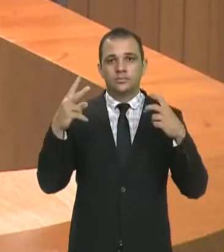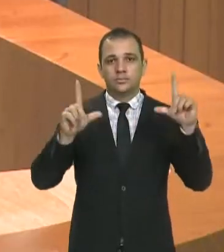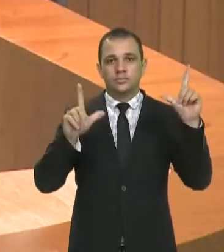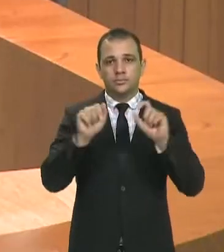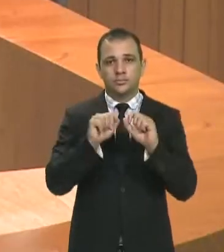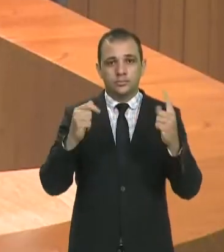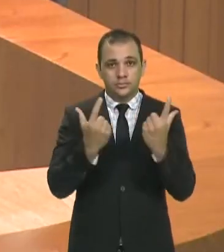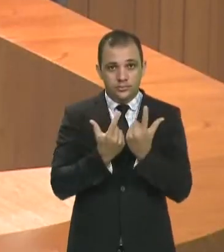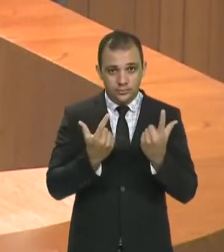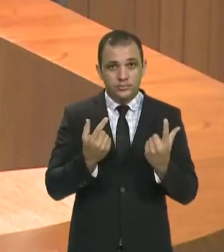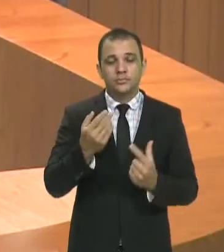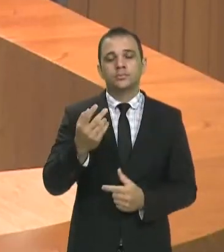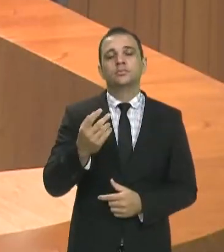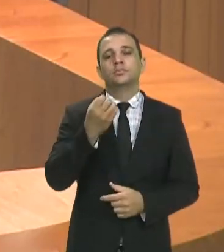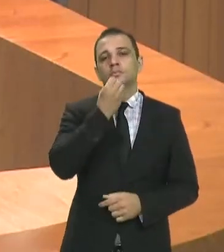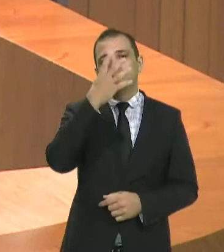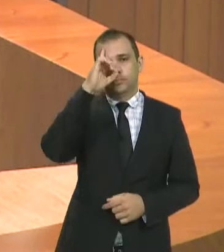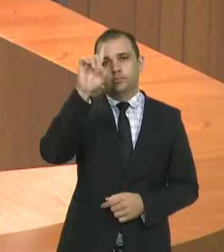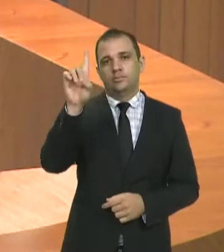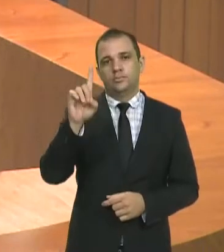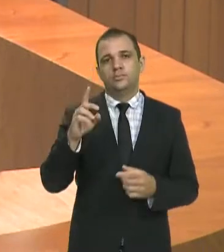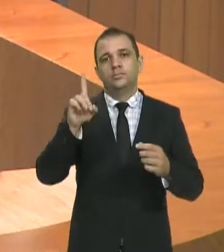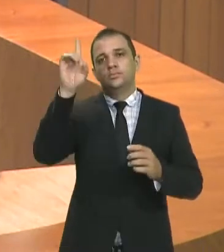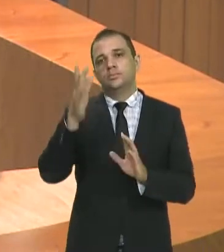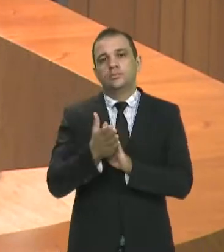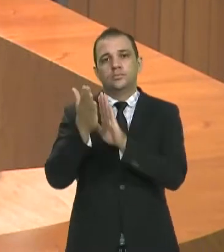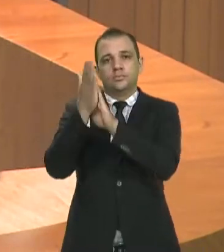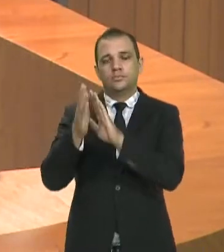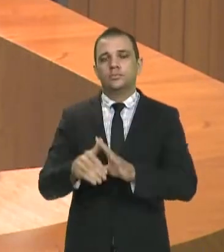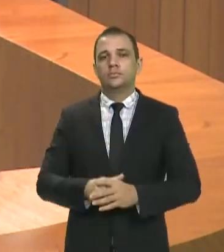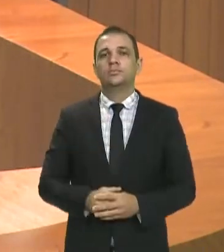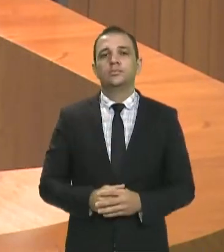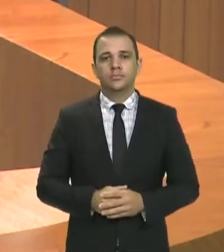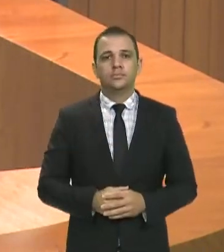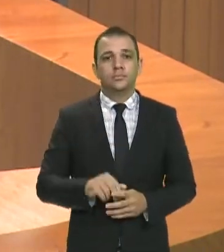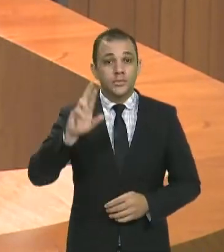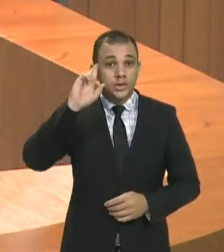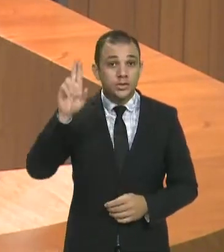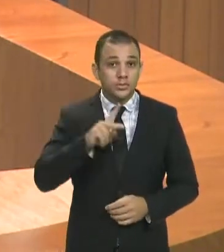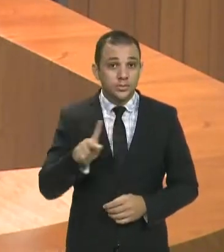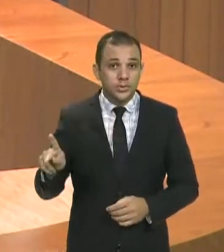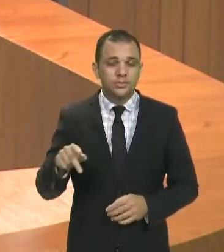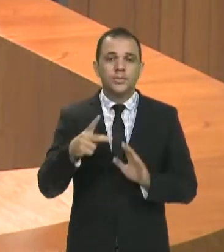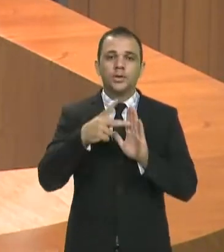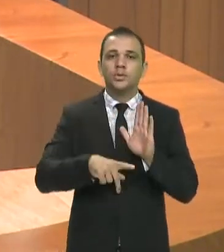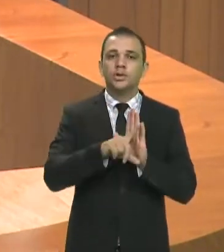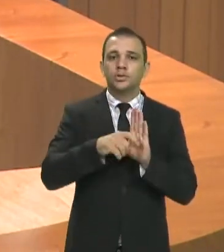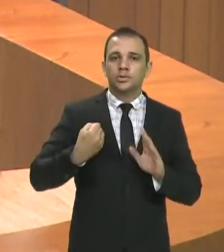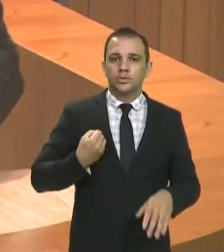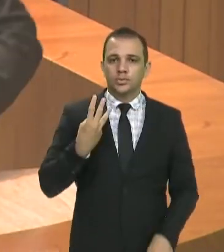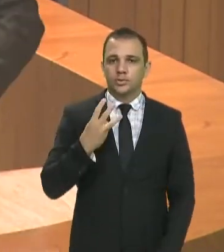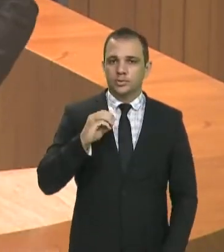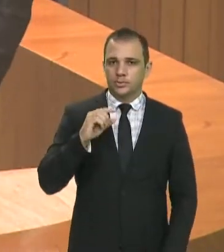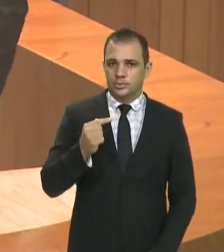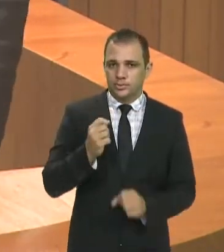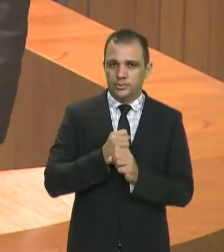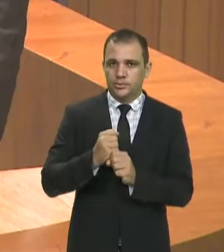o nosso mais cordial bom dia, que Deus seja louvado. Senhor presidente, o projeto de lei número